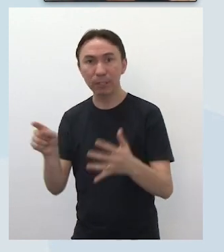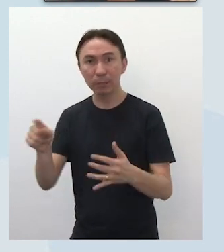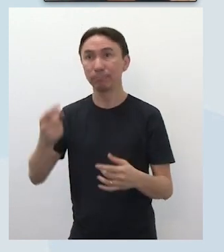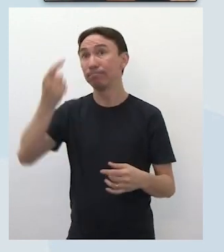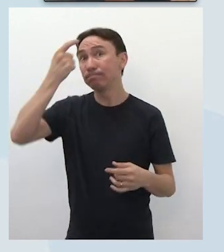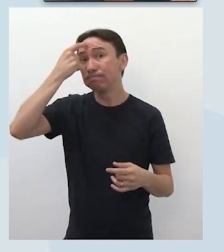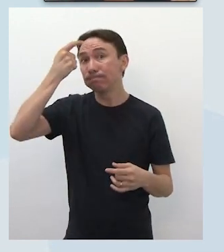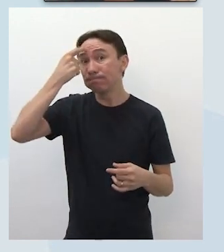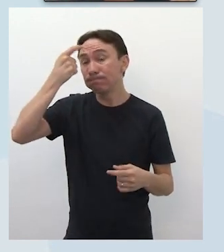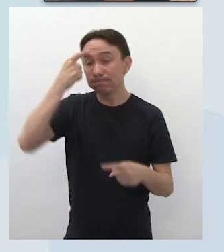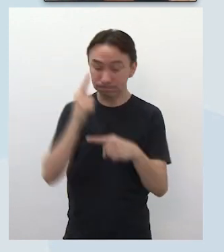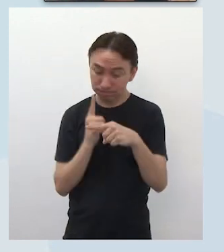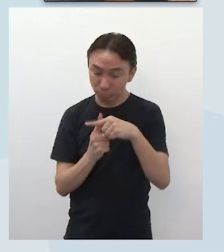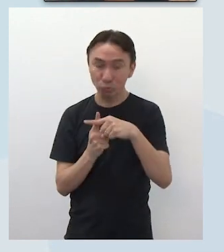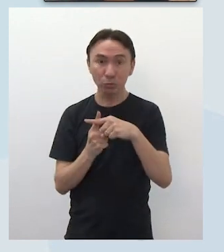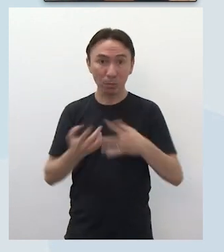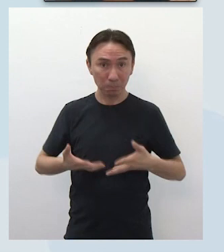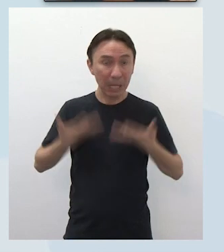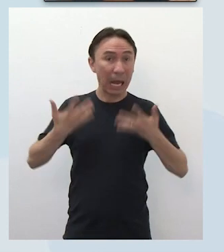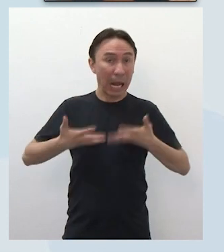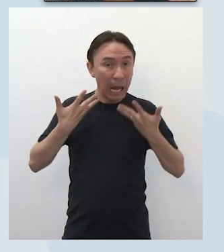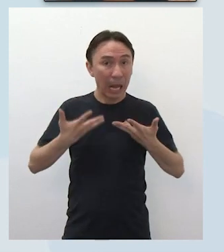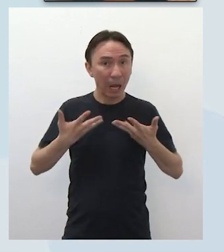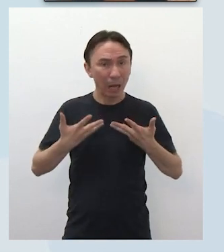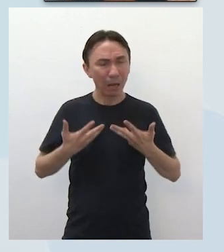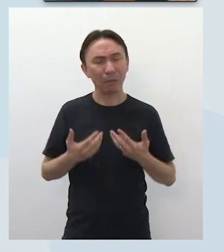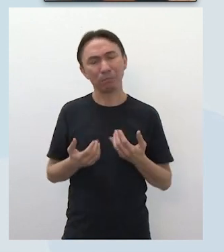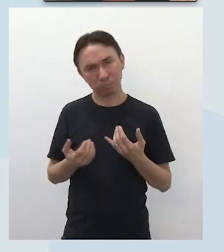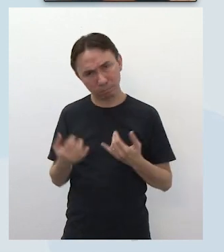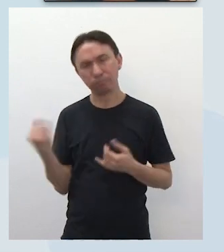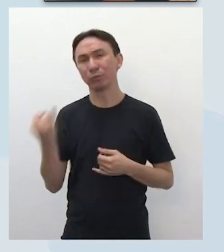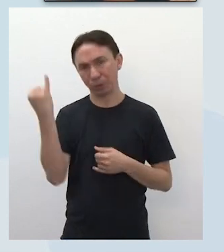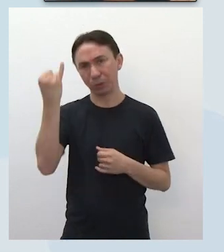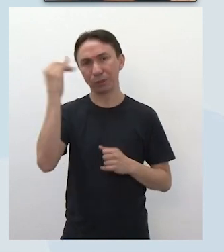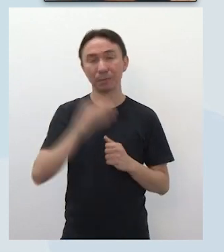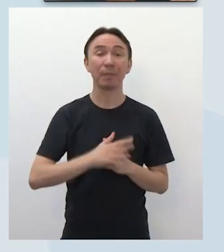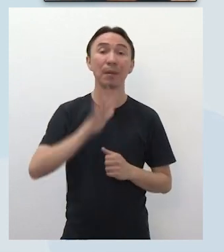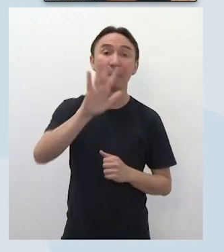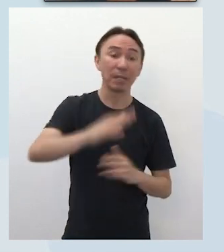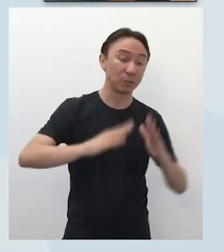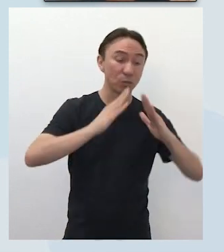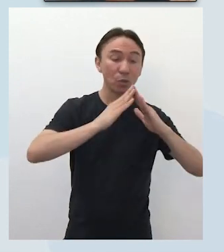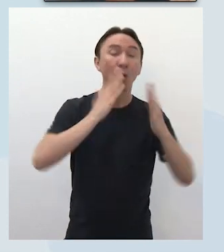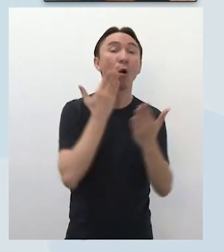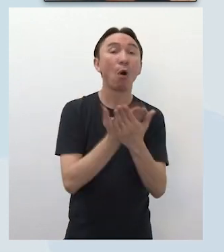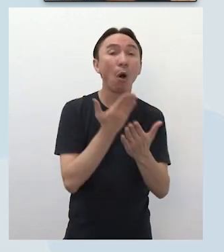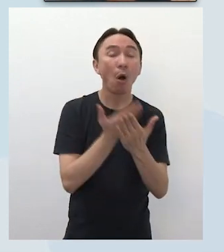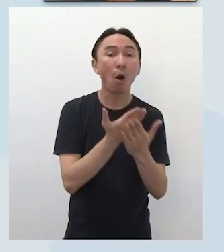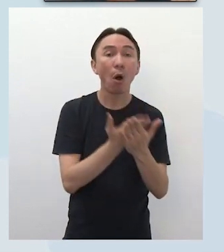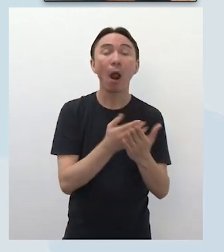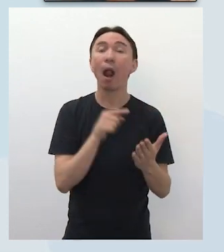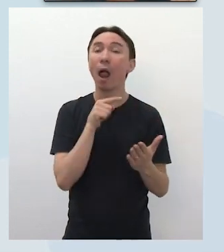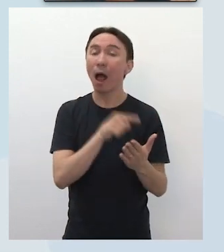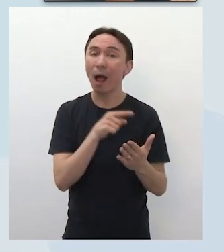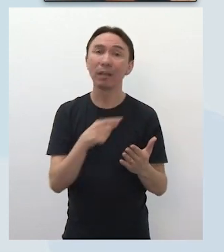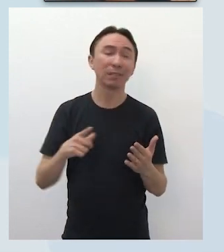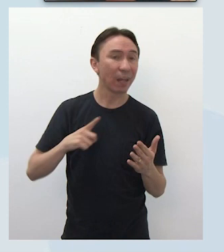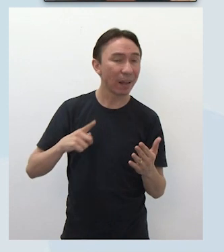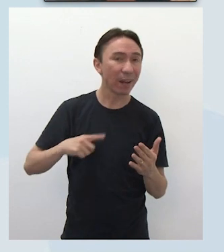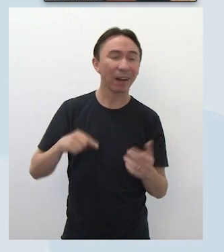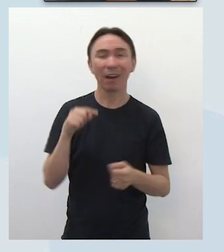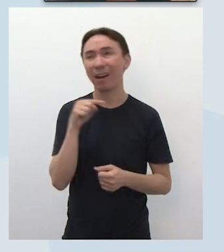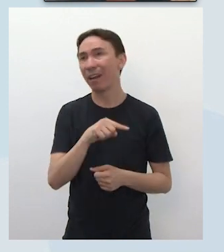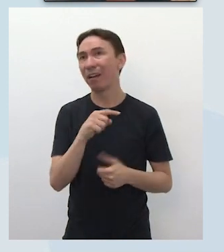pensa no papel social, a função social da escola, que é sempre ajudar